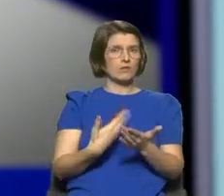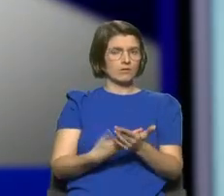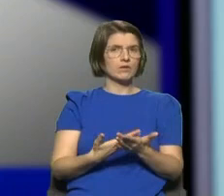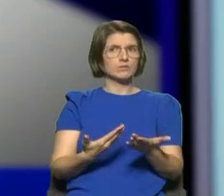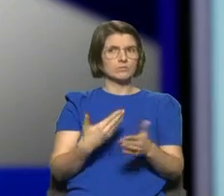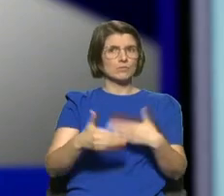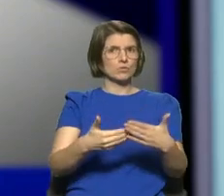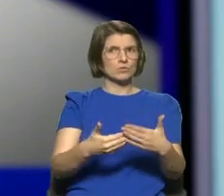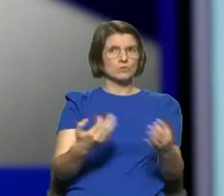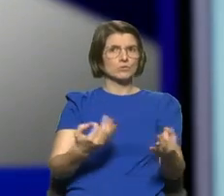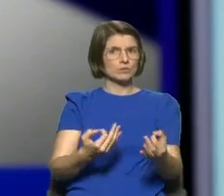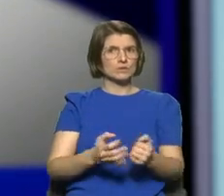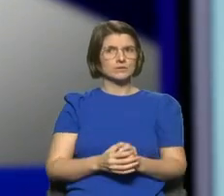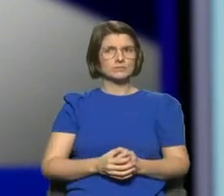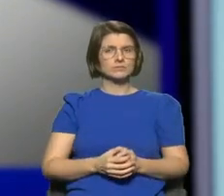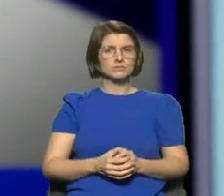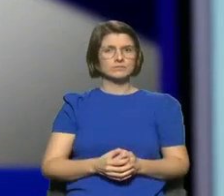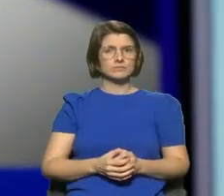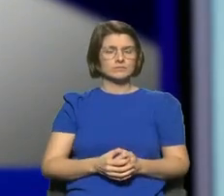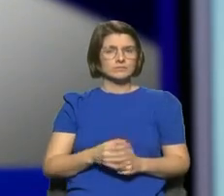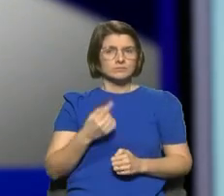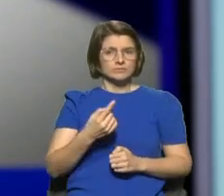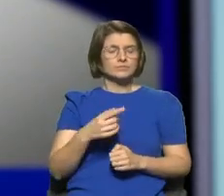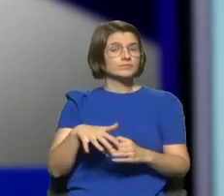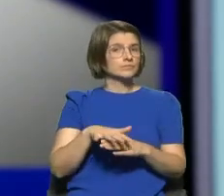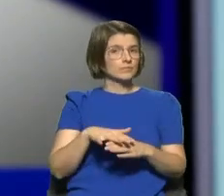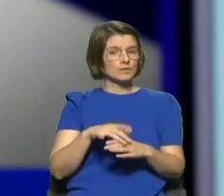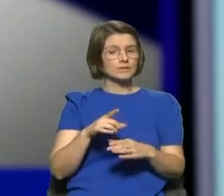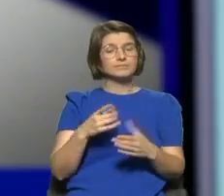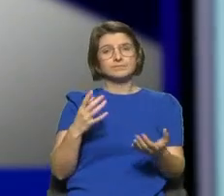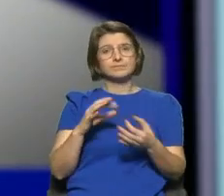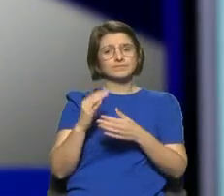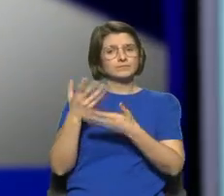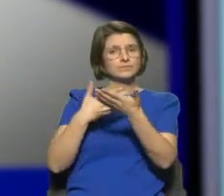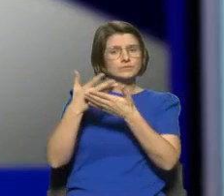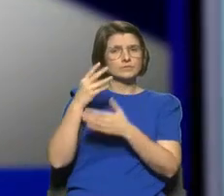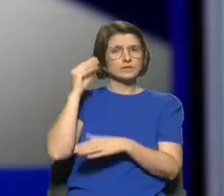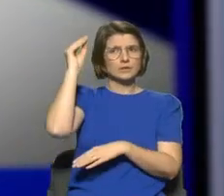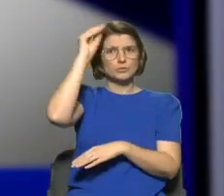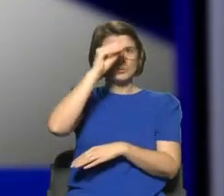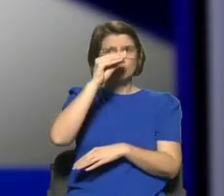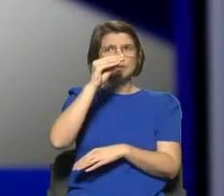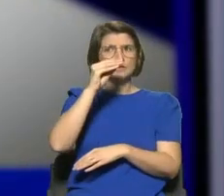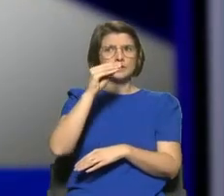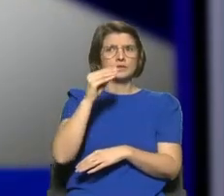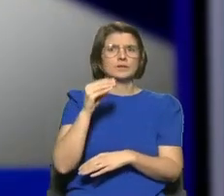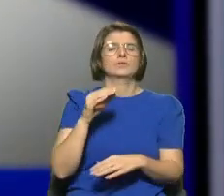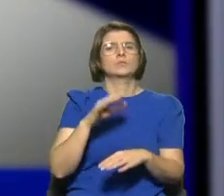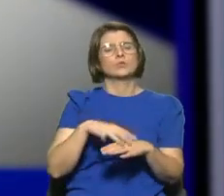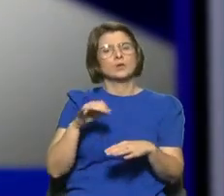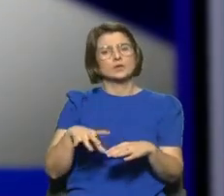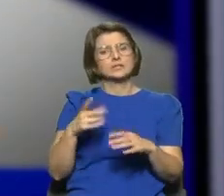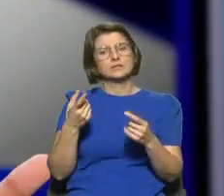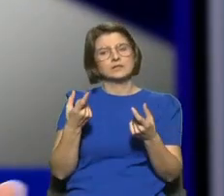funcionam eh uma das principais questões de relacionamento com a república e que é a questão do relacionamento